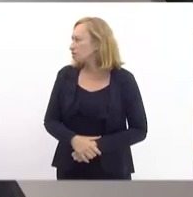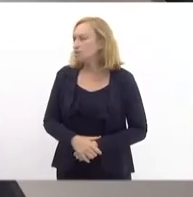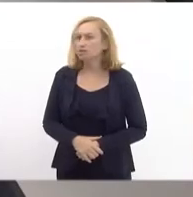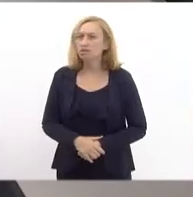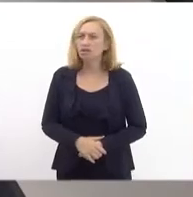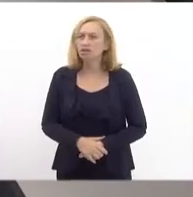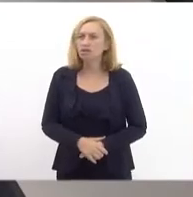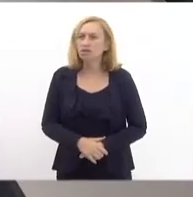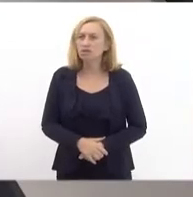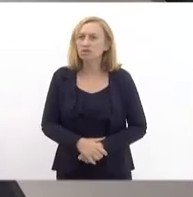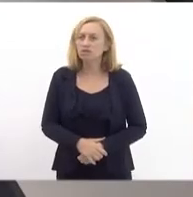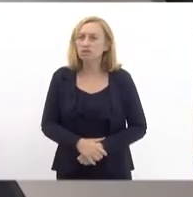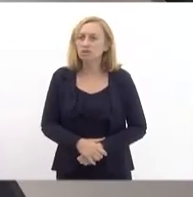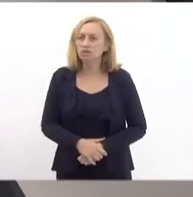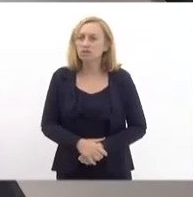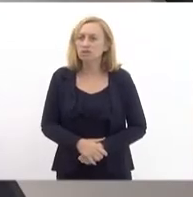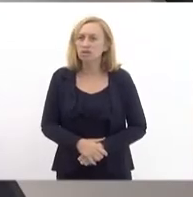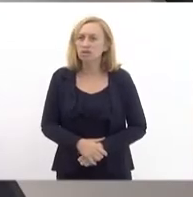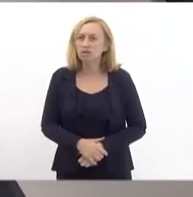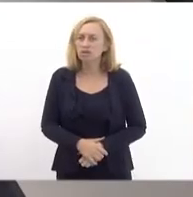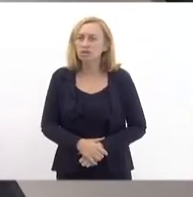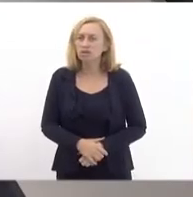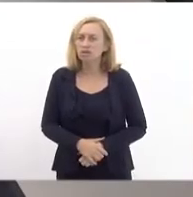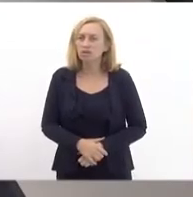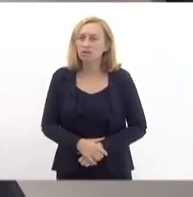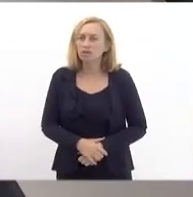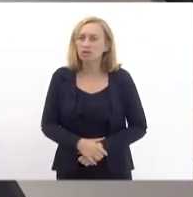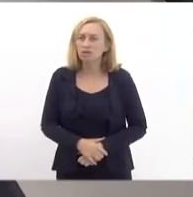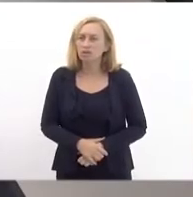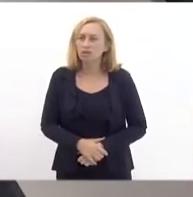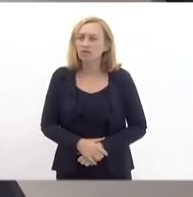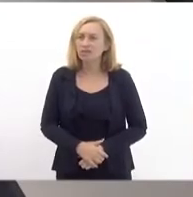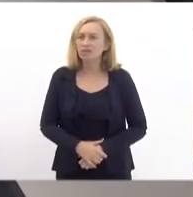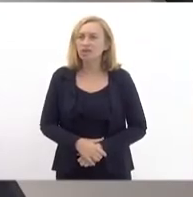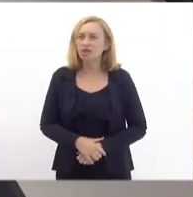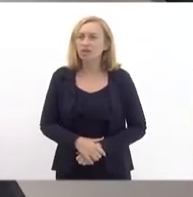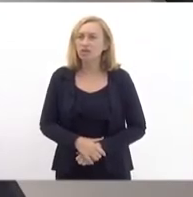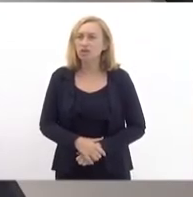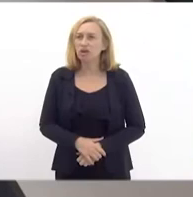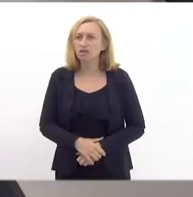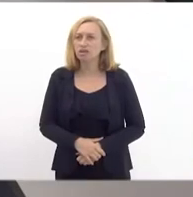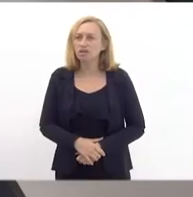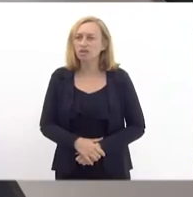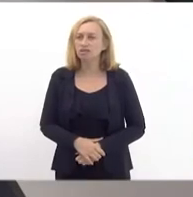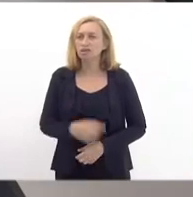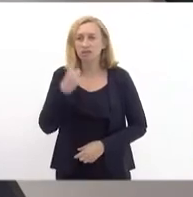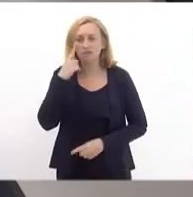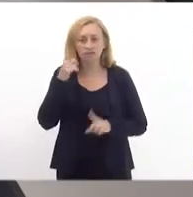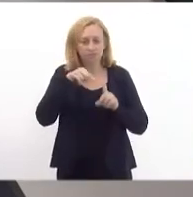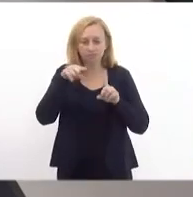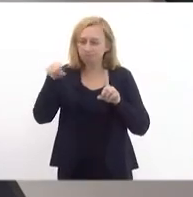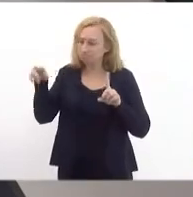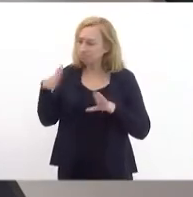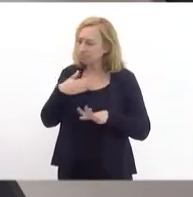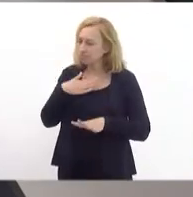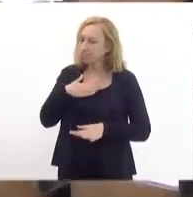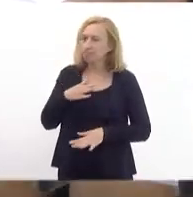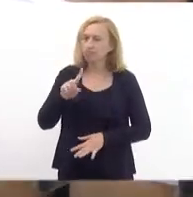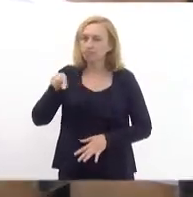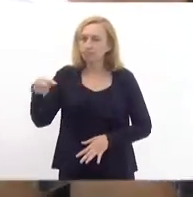Deputado Luizinho, é só que eu tenho feito ultimamente aqui as minhas estatísticas para